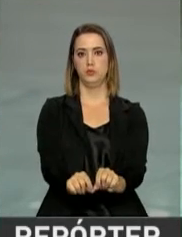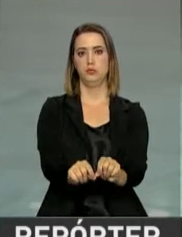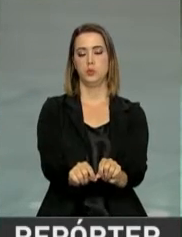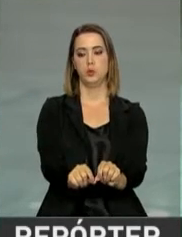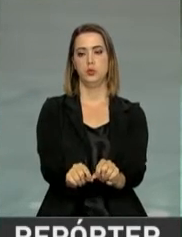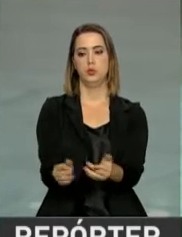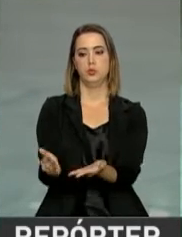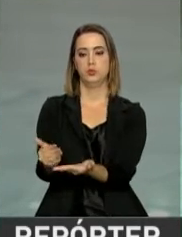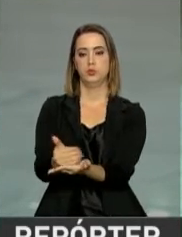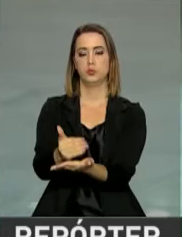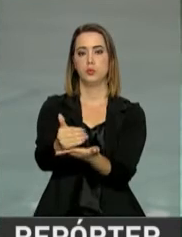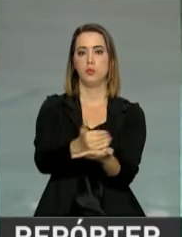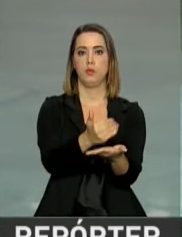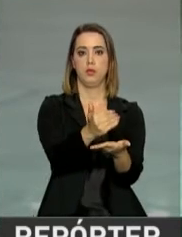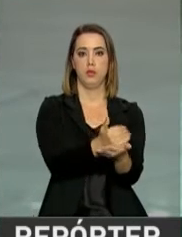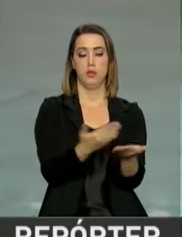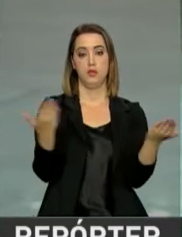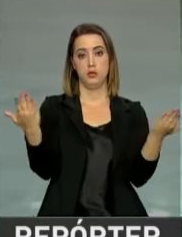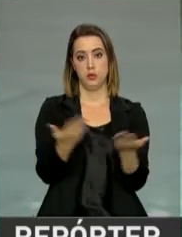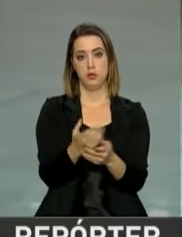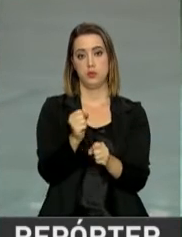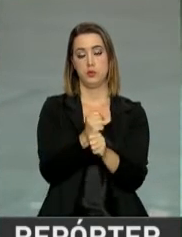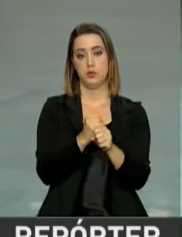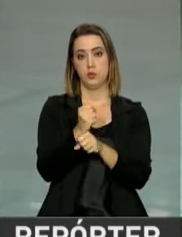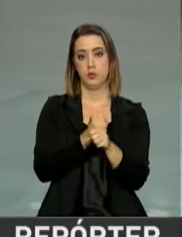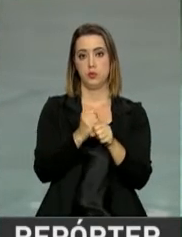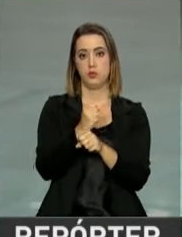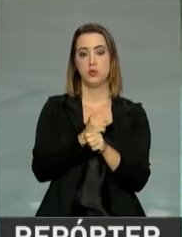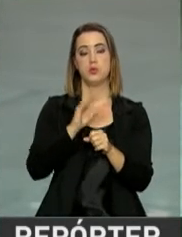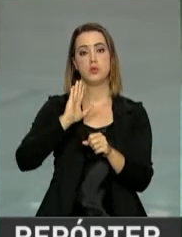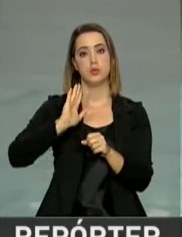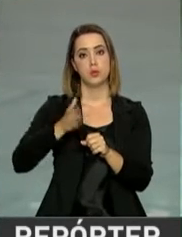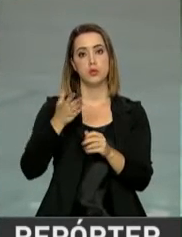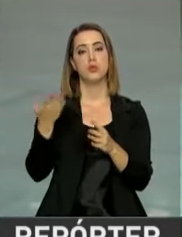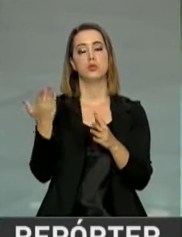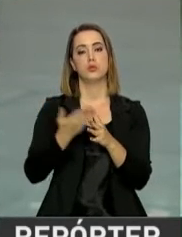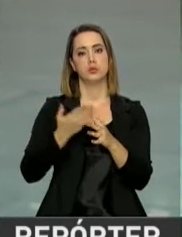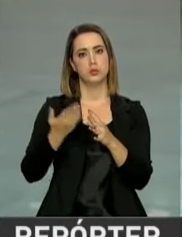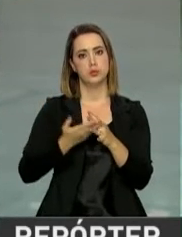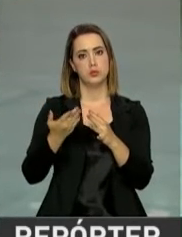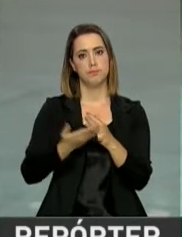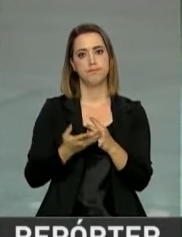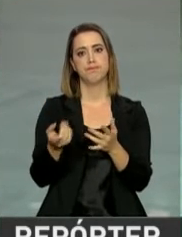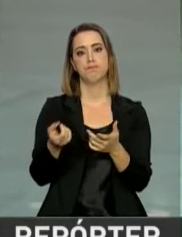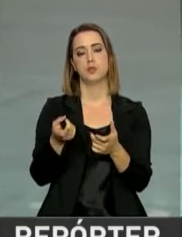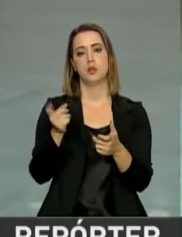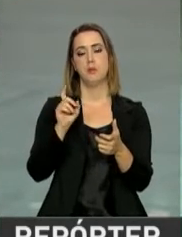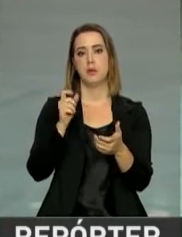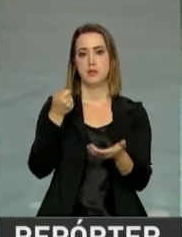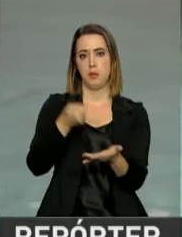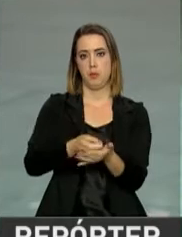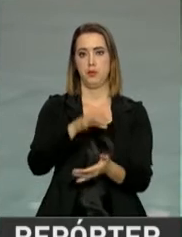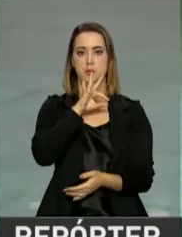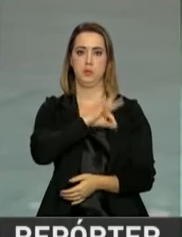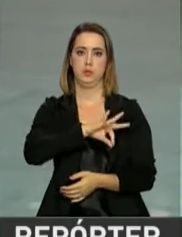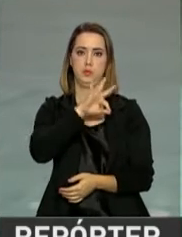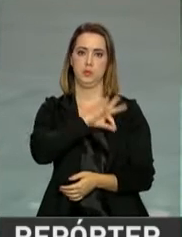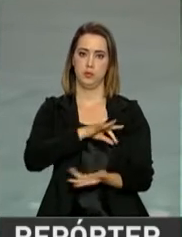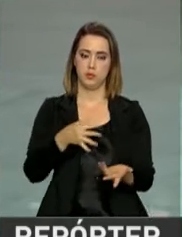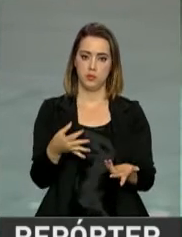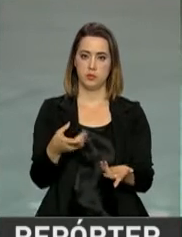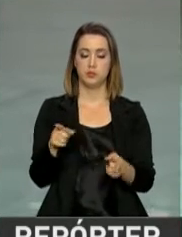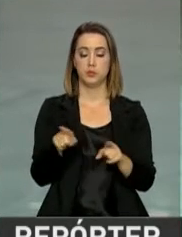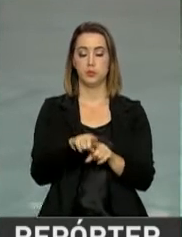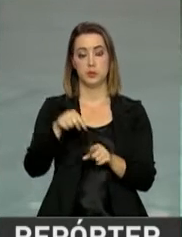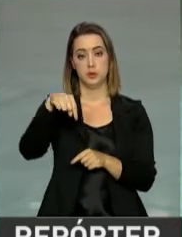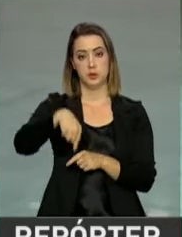por exemplo, o Rio Grande do Sul e o Rio de Janeiro já chegaram a parcelar o salário do funcionalismo público. Nesta